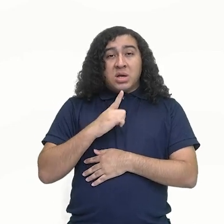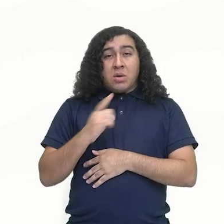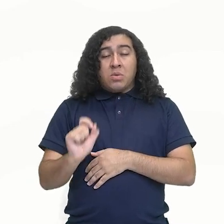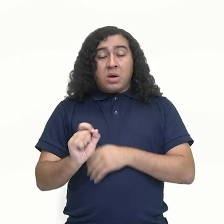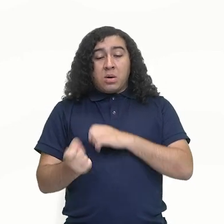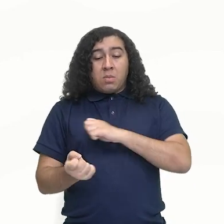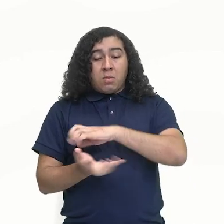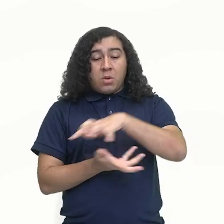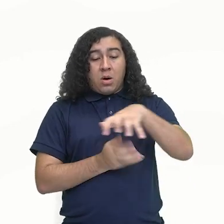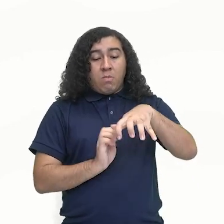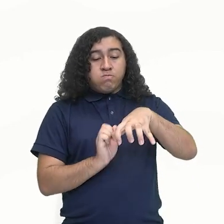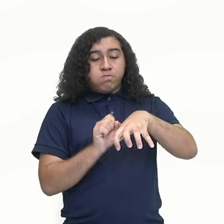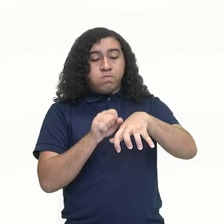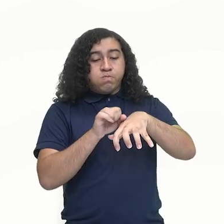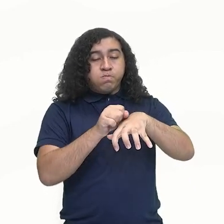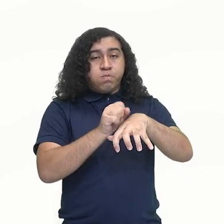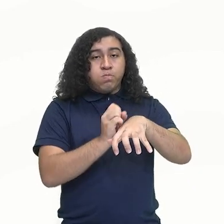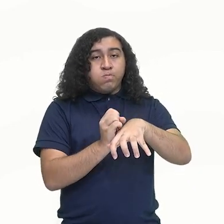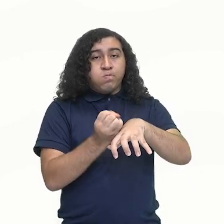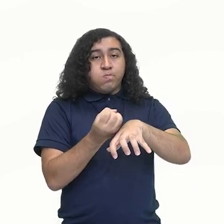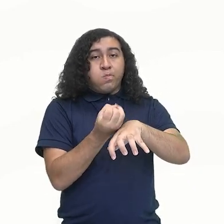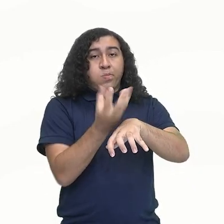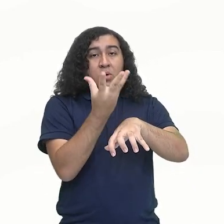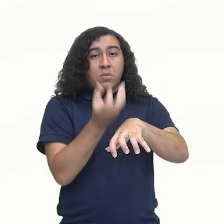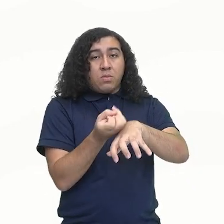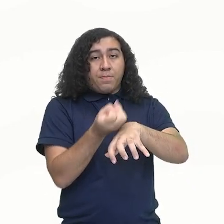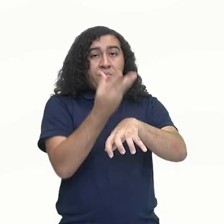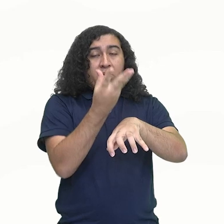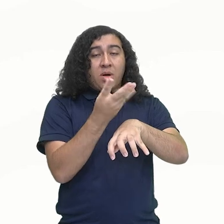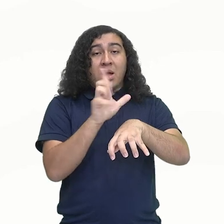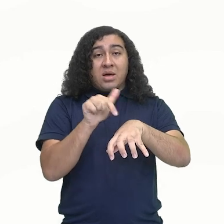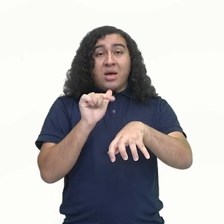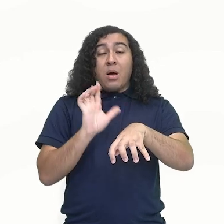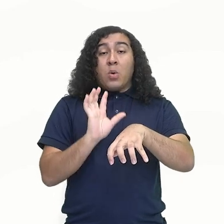tem a potencialização desse